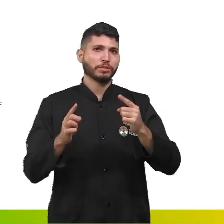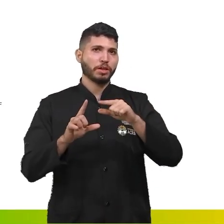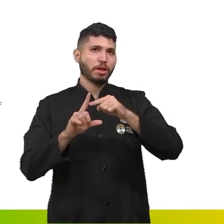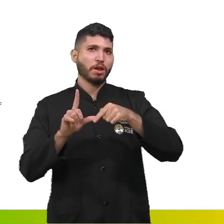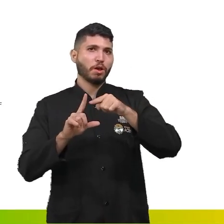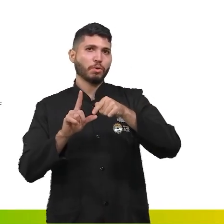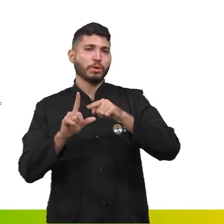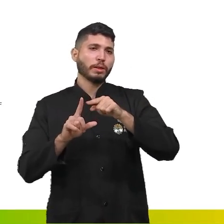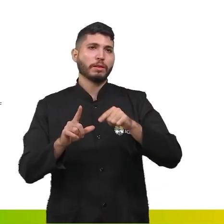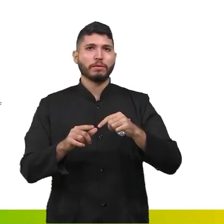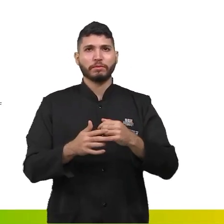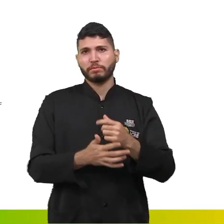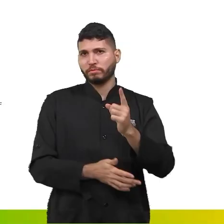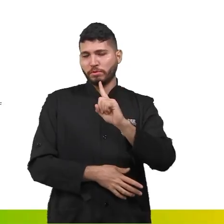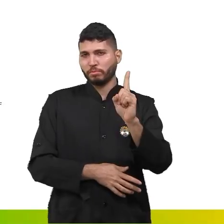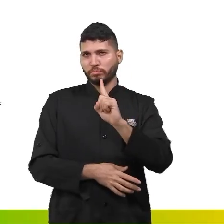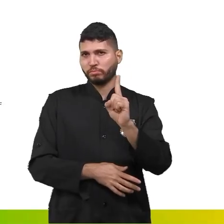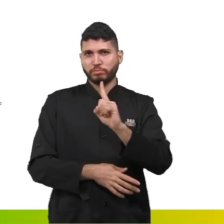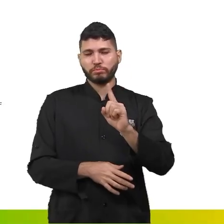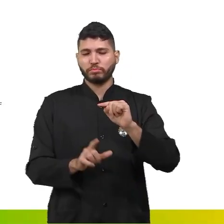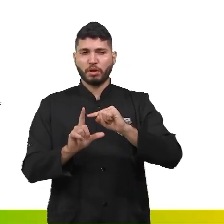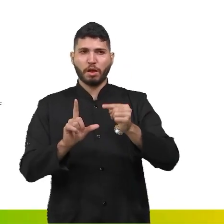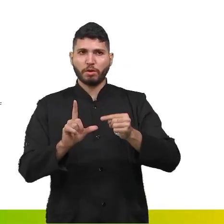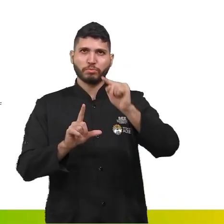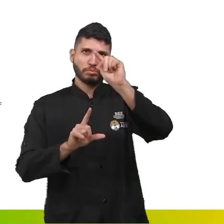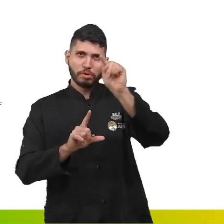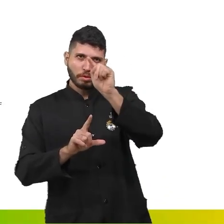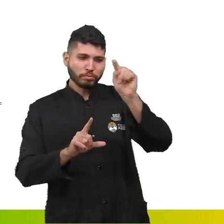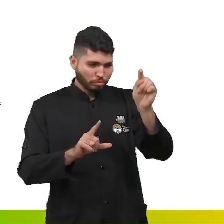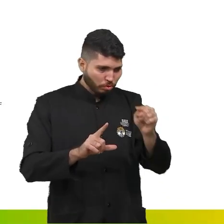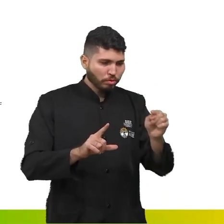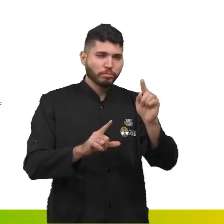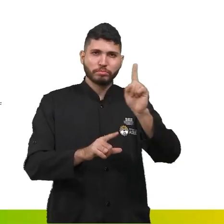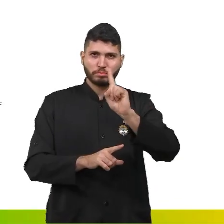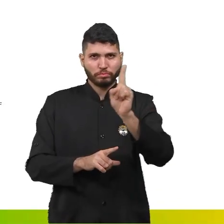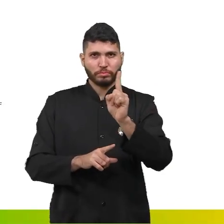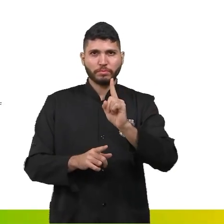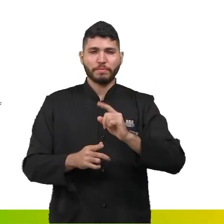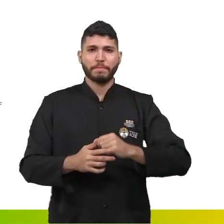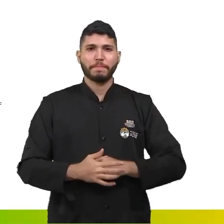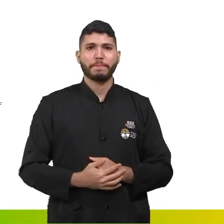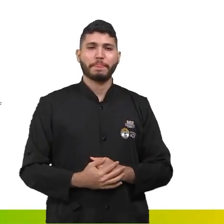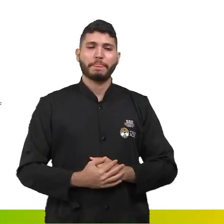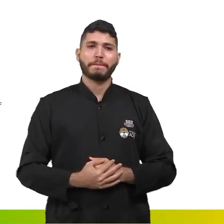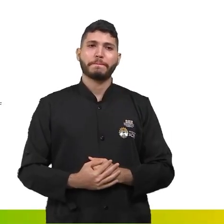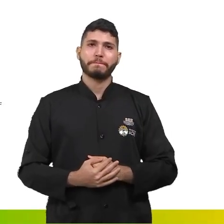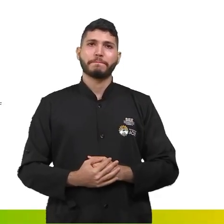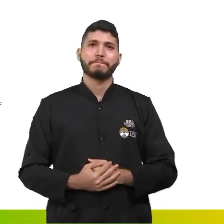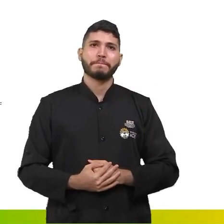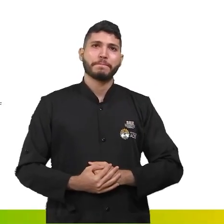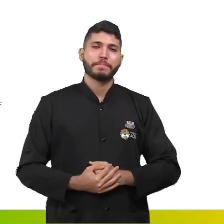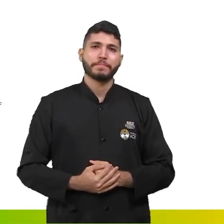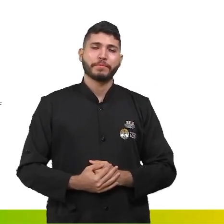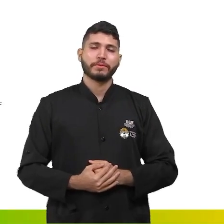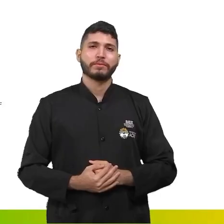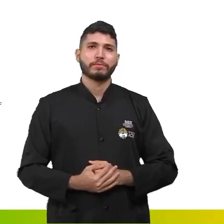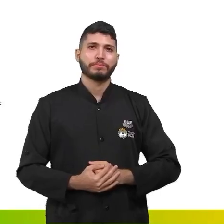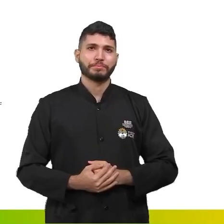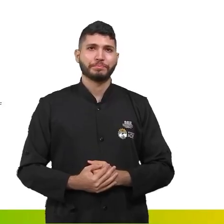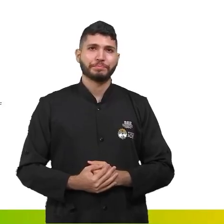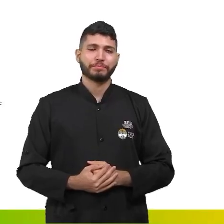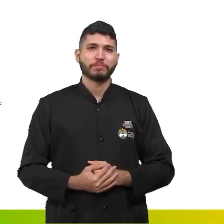Lado, ângulo, lado. Quando dois pares de lados correspondentes e o respectivo ângulo entre eles